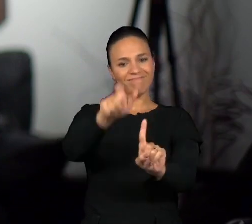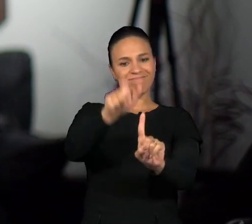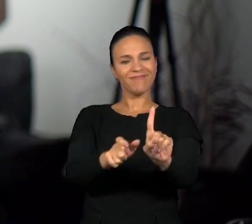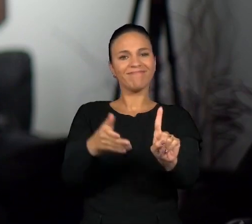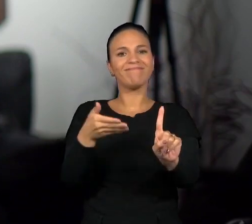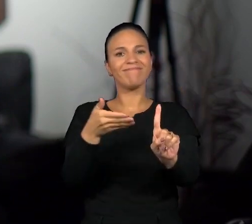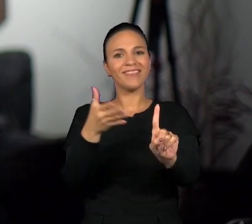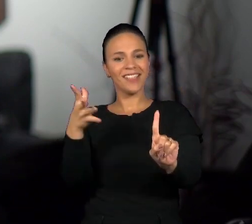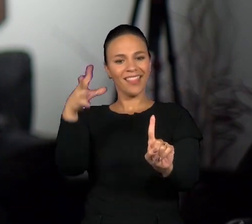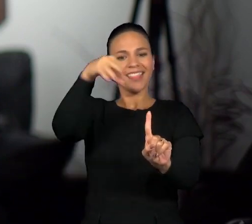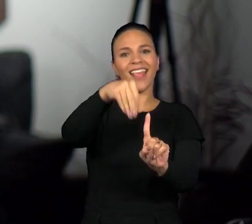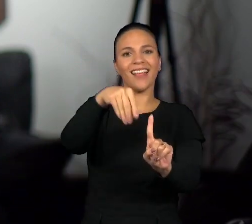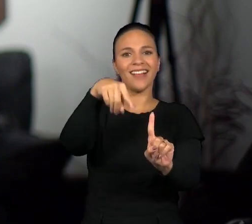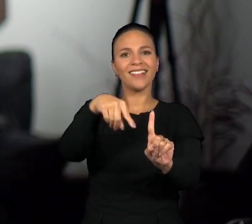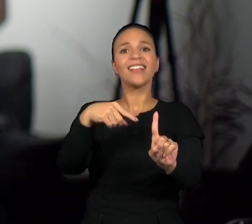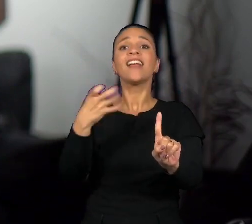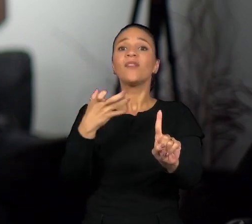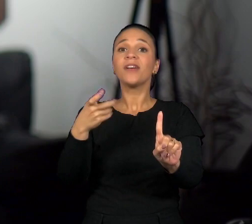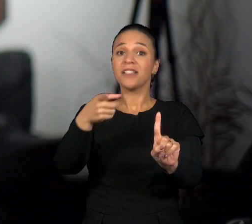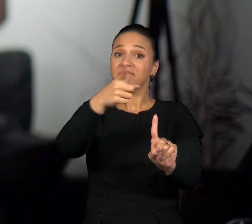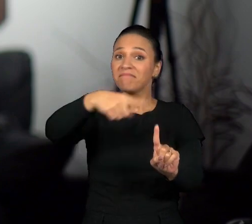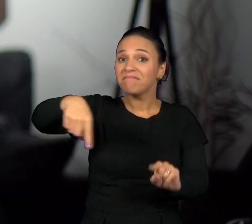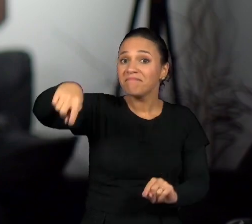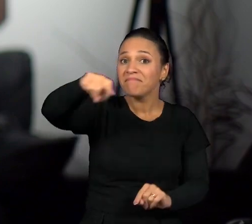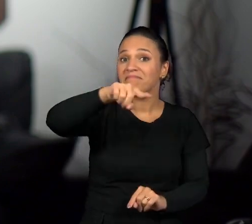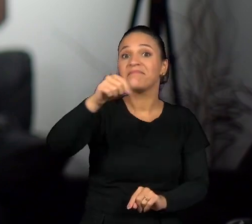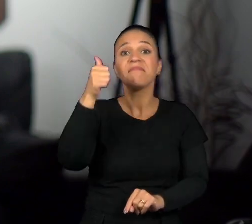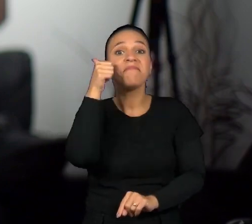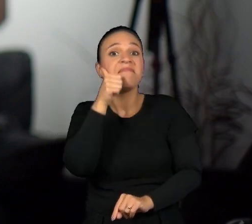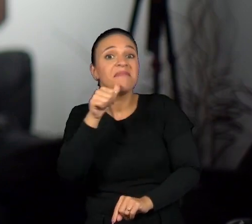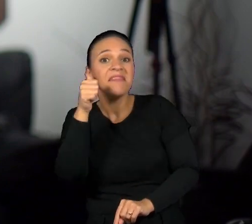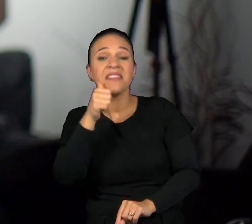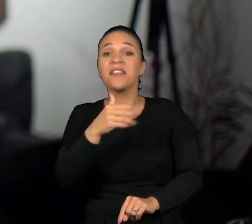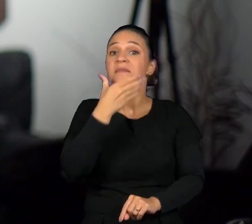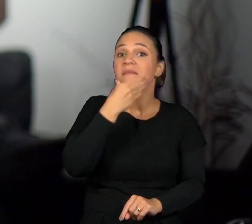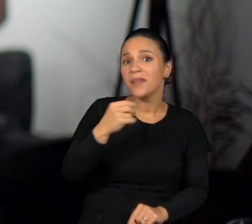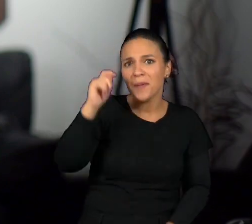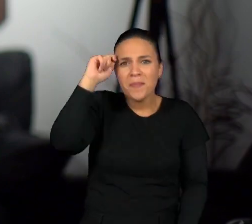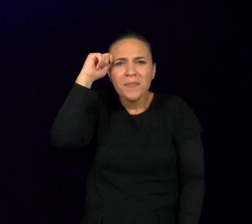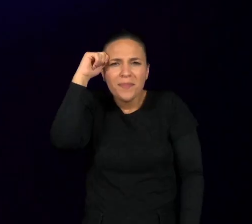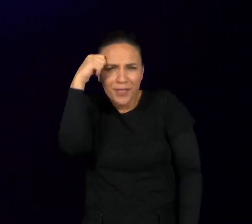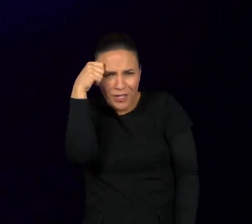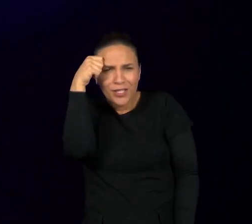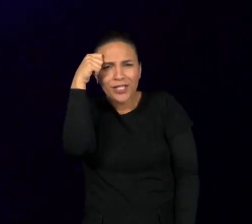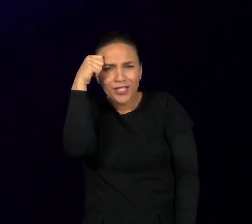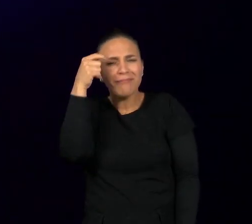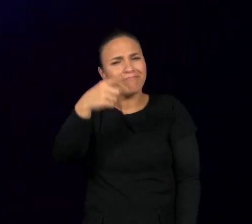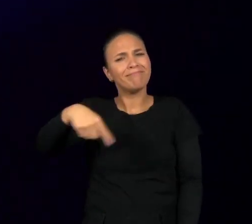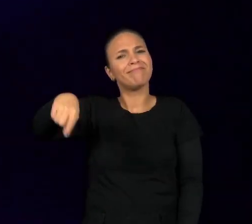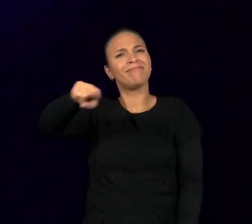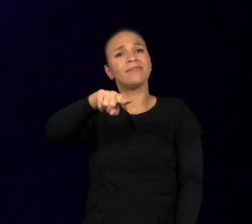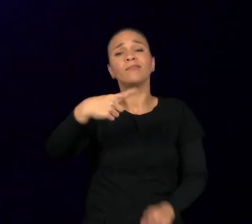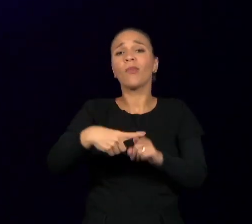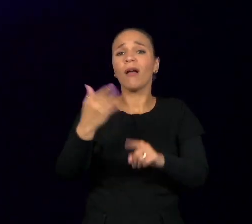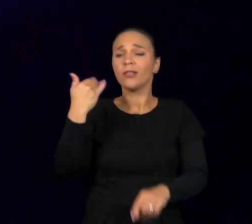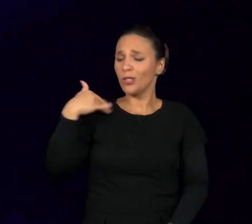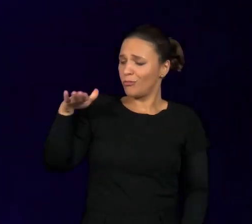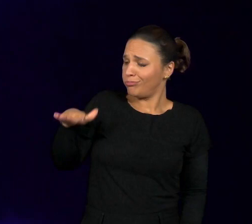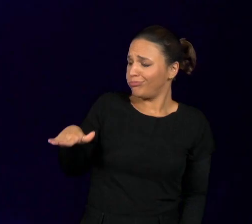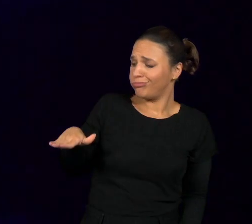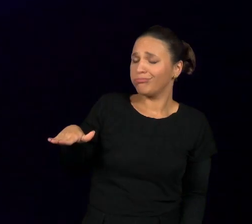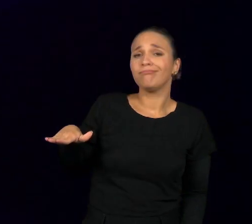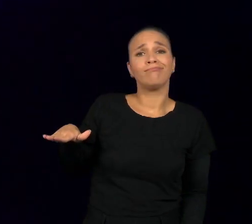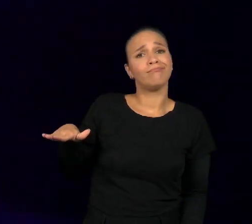E eu quero inspirar essas meninas, esses meninos pretinhos Porque quando eu era pequena,